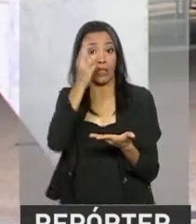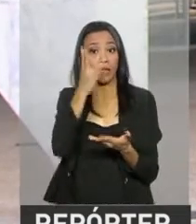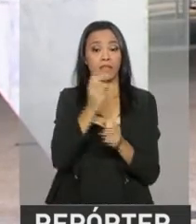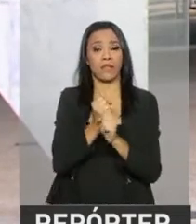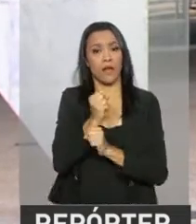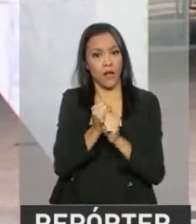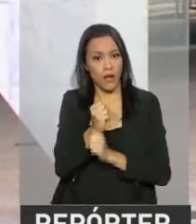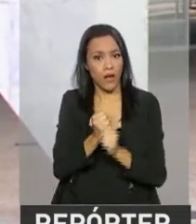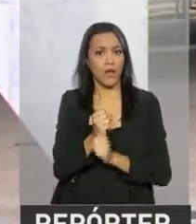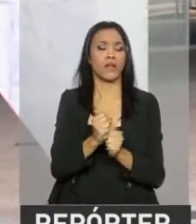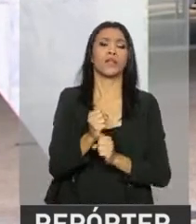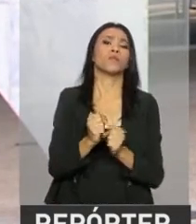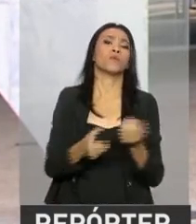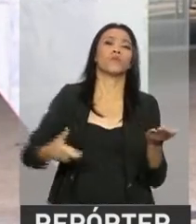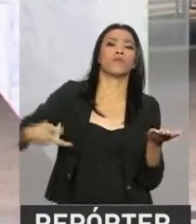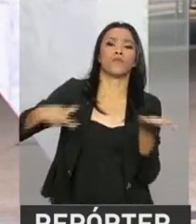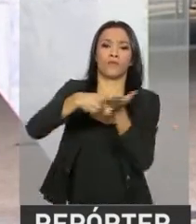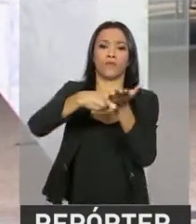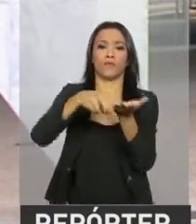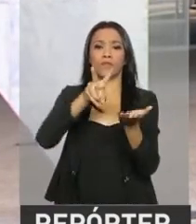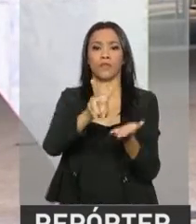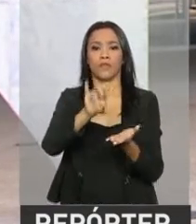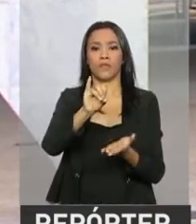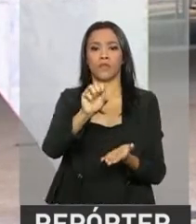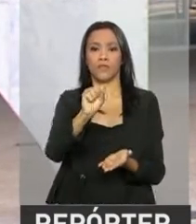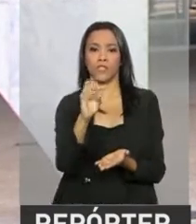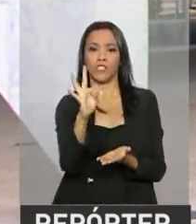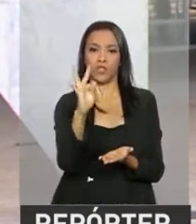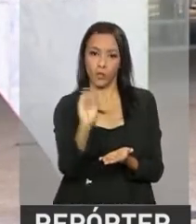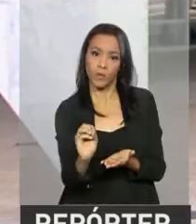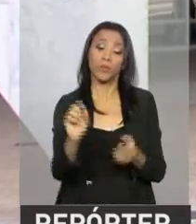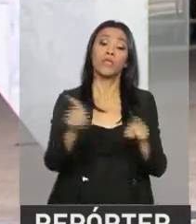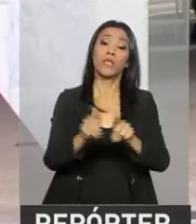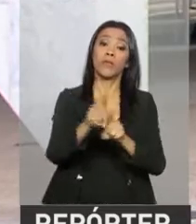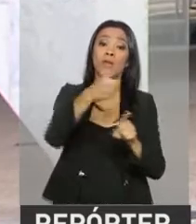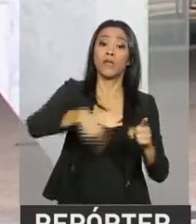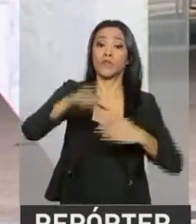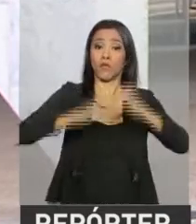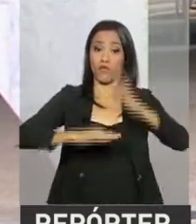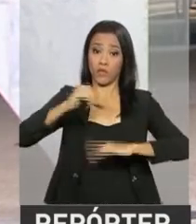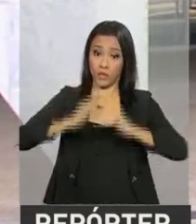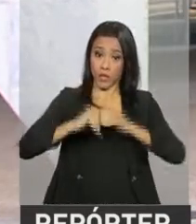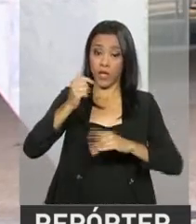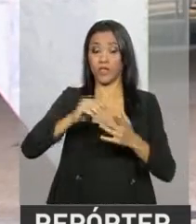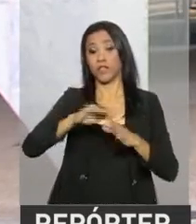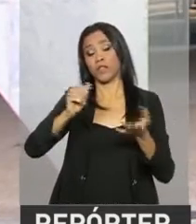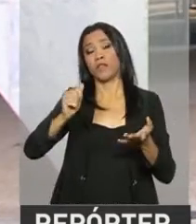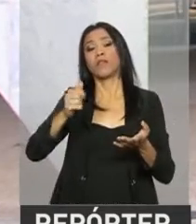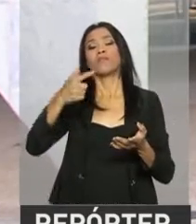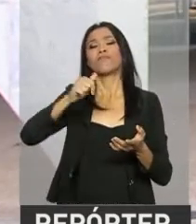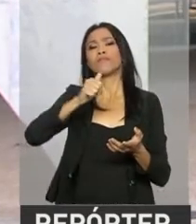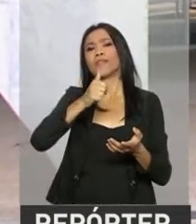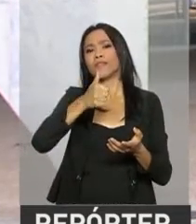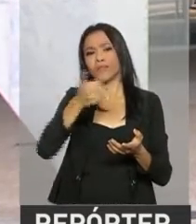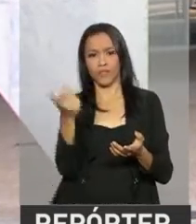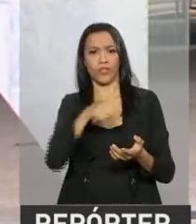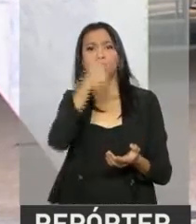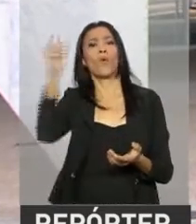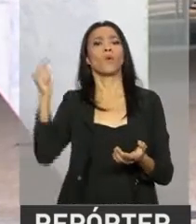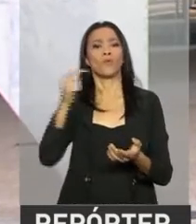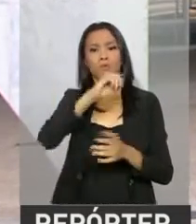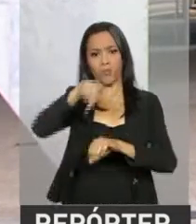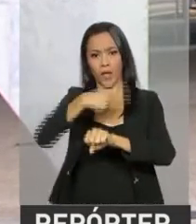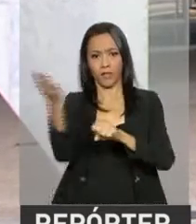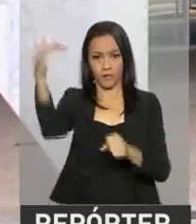o visto temporário e o prazo de atuação dos profissionais estrangeiros sem diploma revalidado no Brasil e também